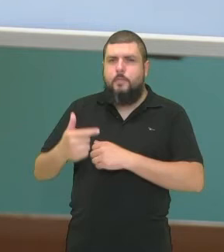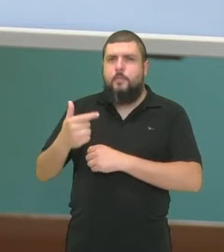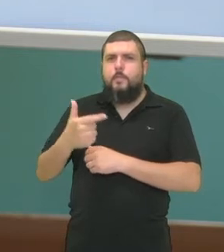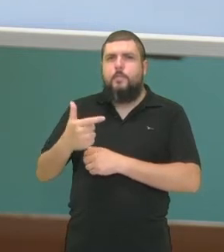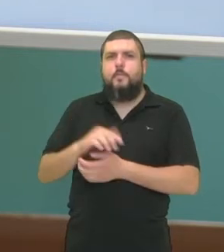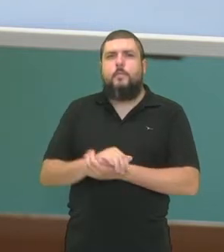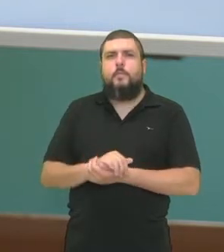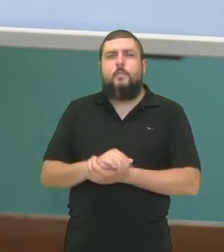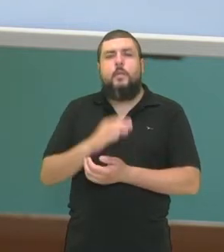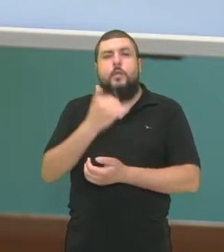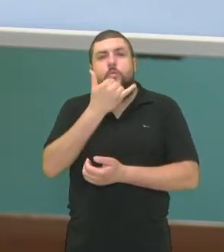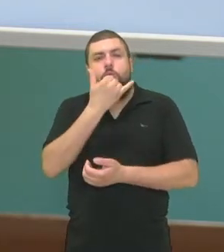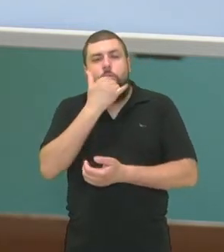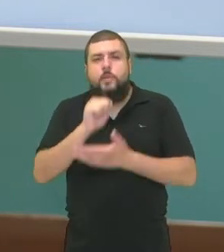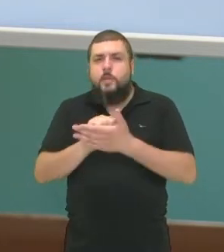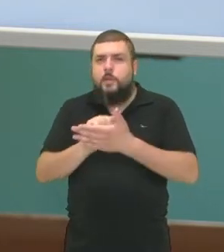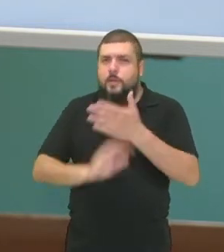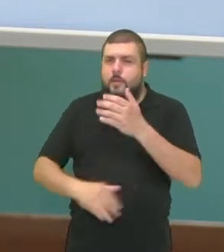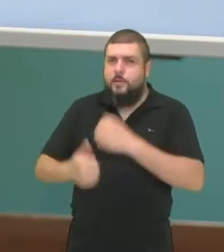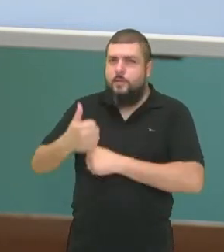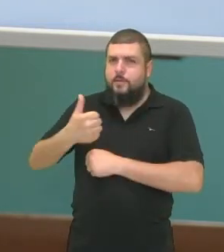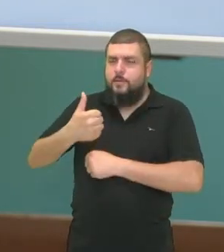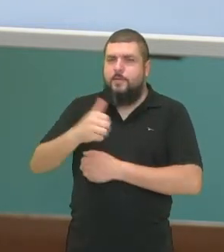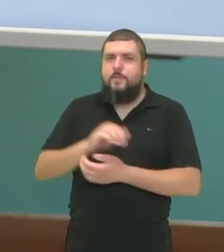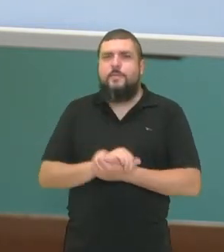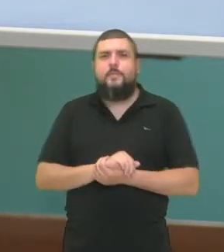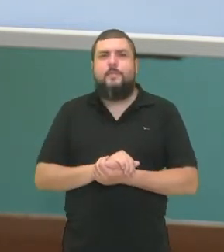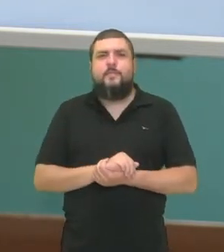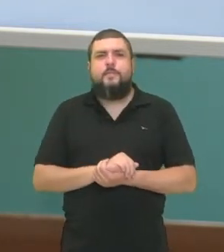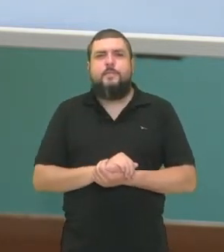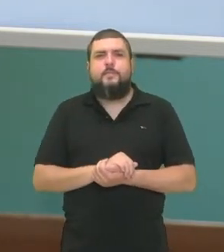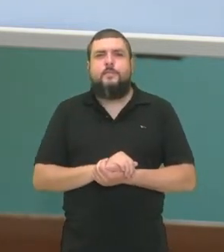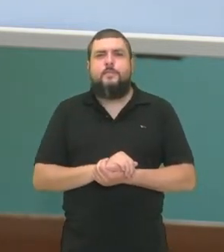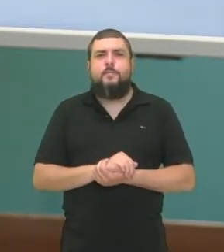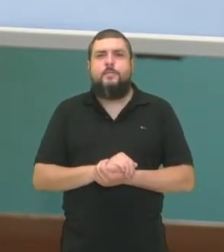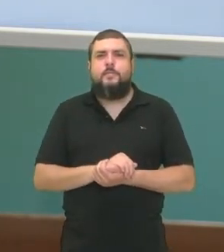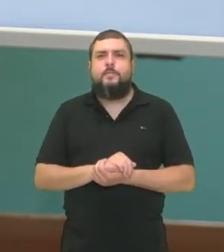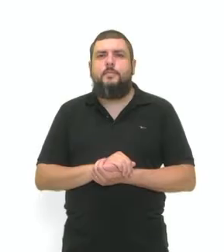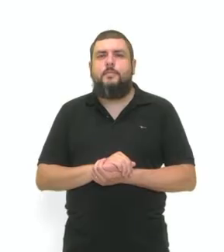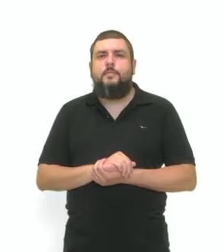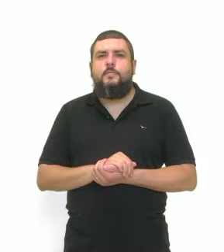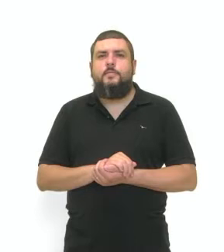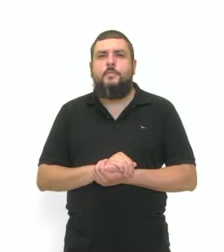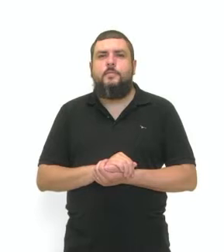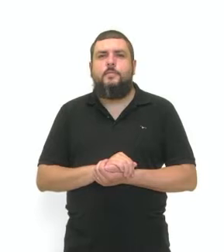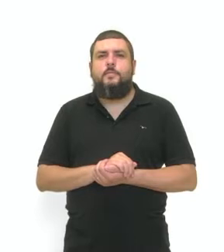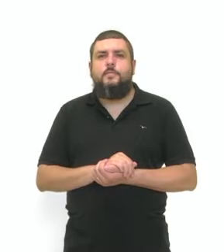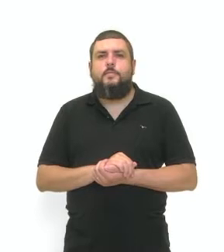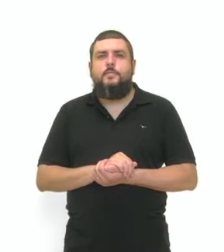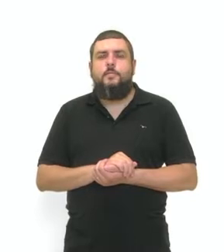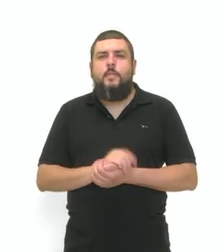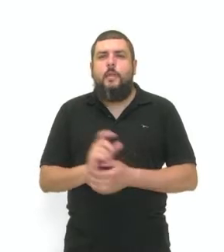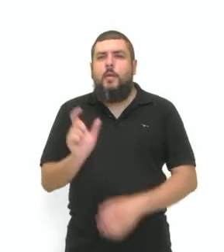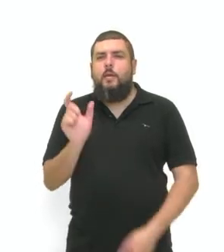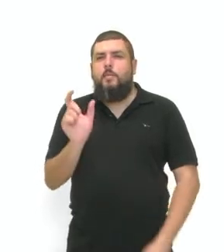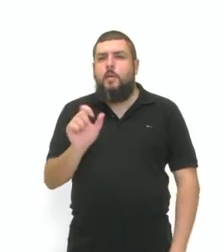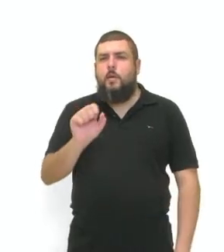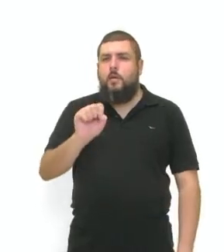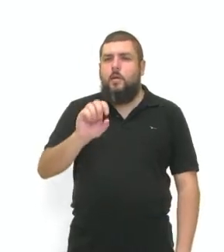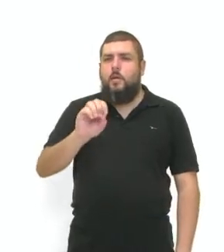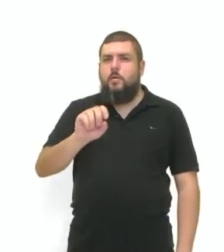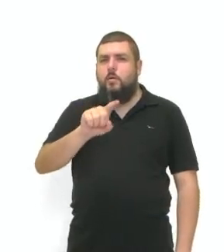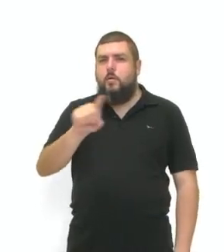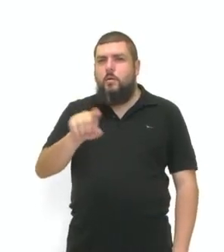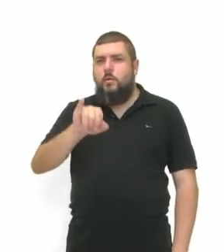proposta? Desculpa, atividade 1, a professora está adiantada aqui. A palavra sozinhez já existia em